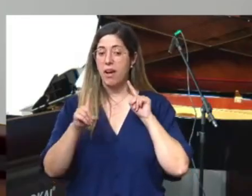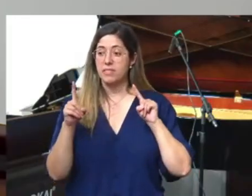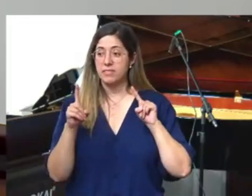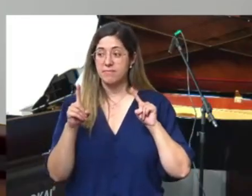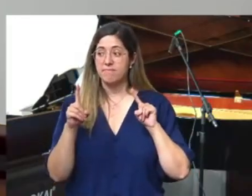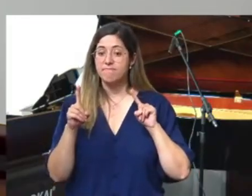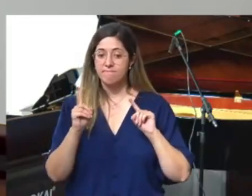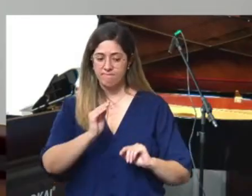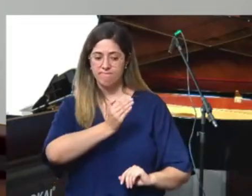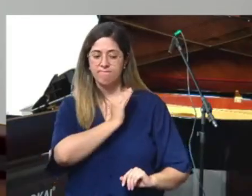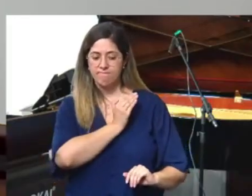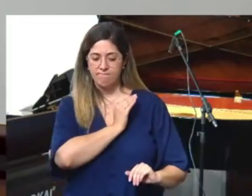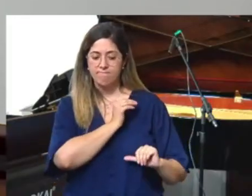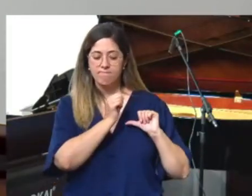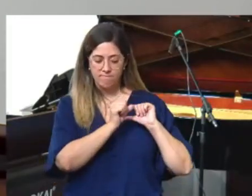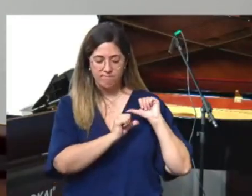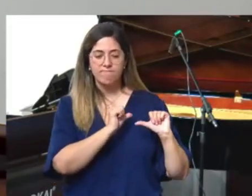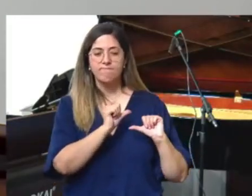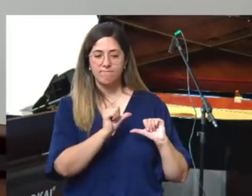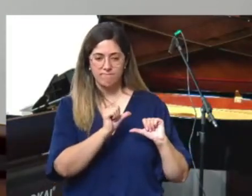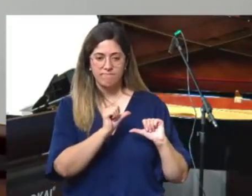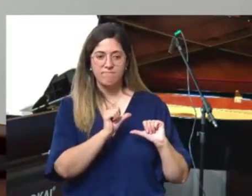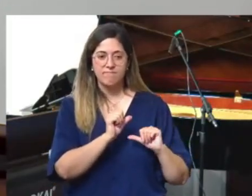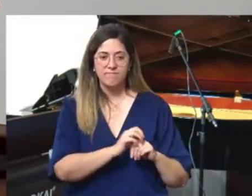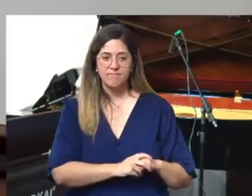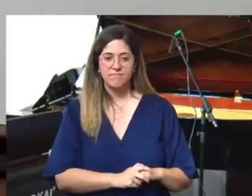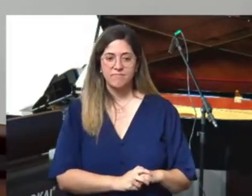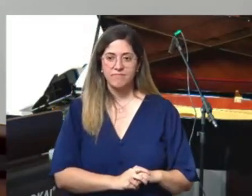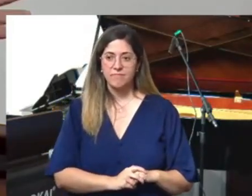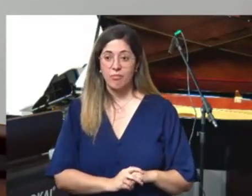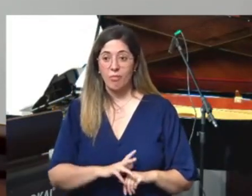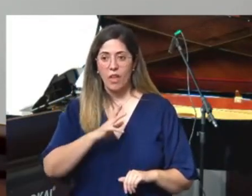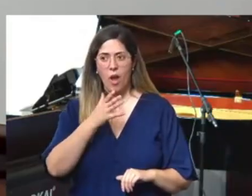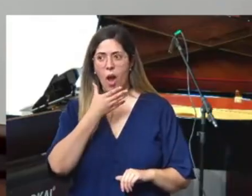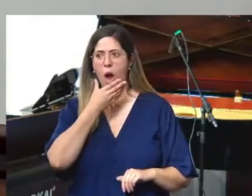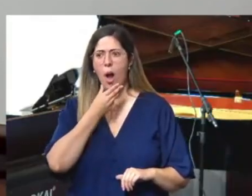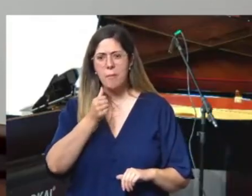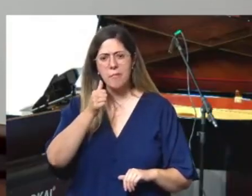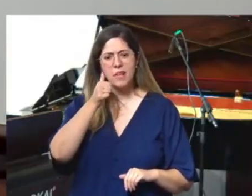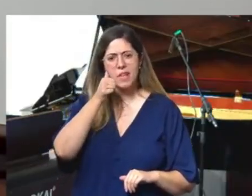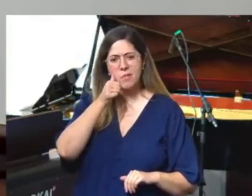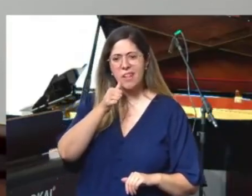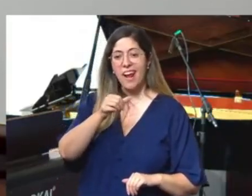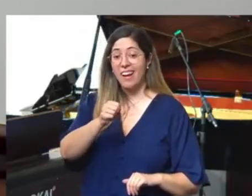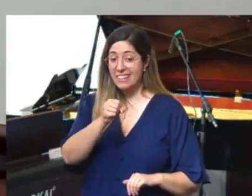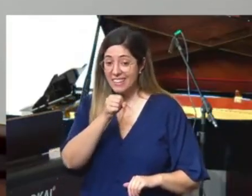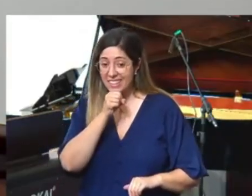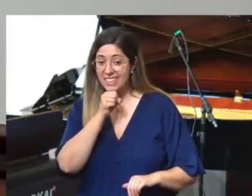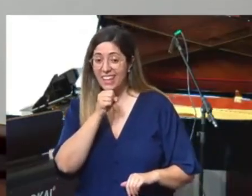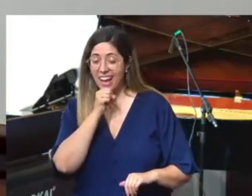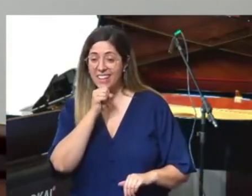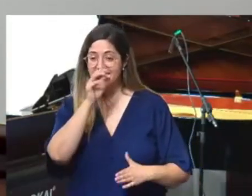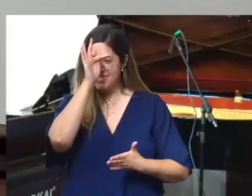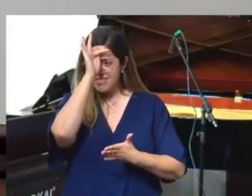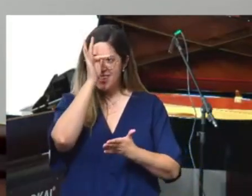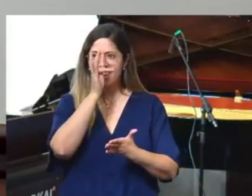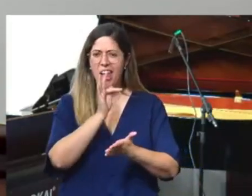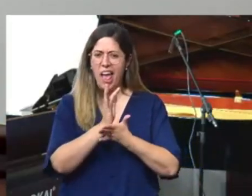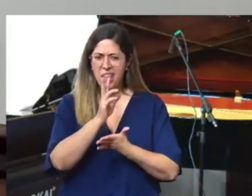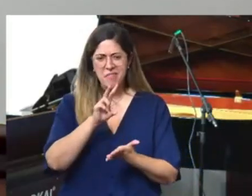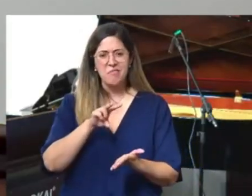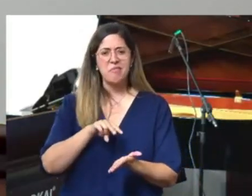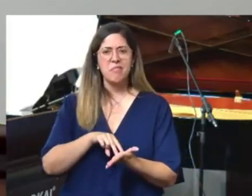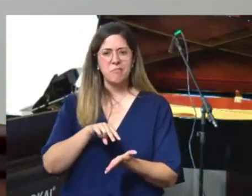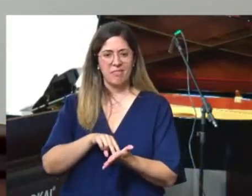que quebranta o coração. Este é o papel de homens e mulheres idosos, homens e mulheres maduros no seio da